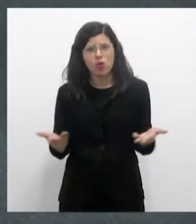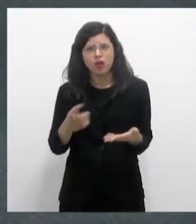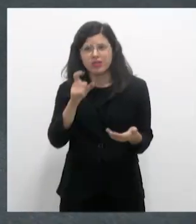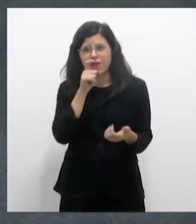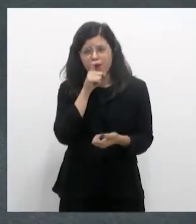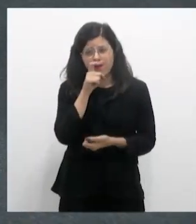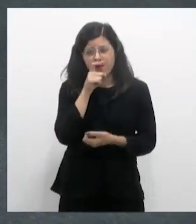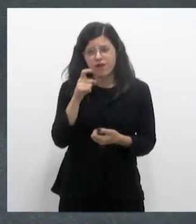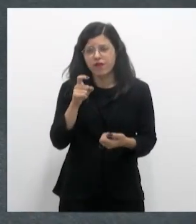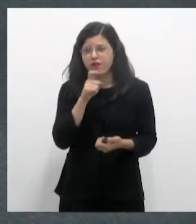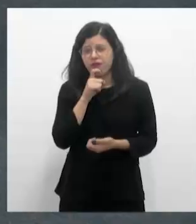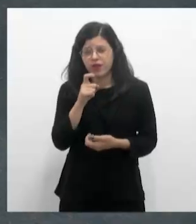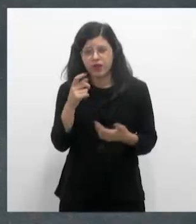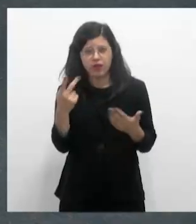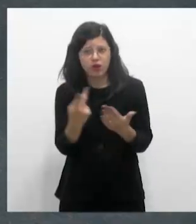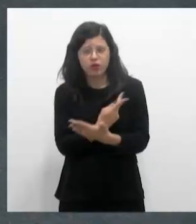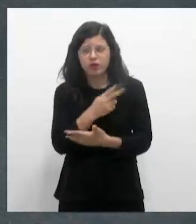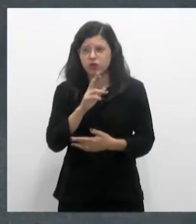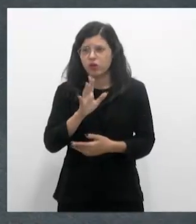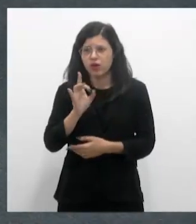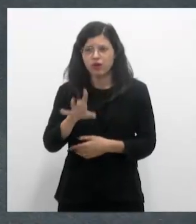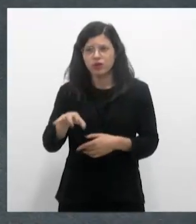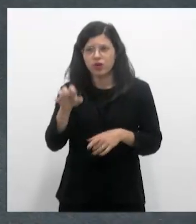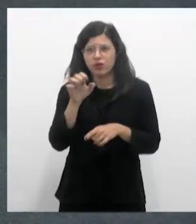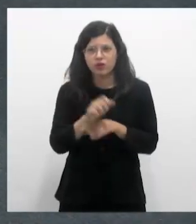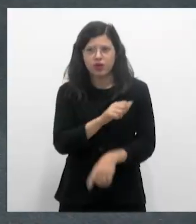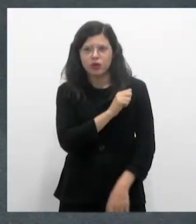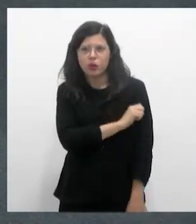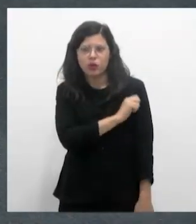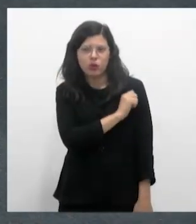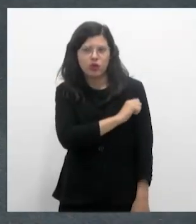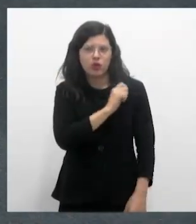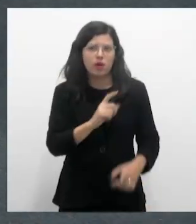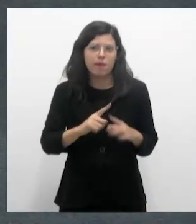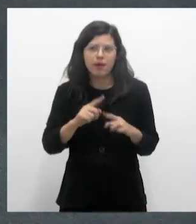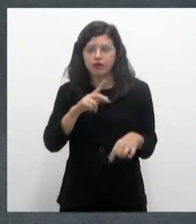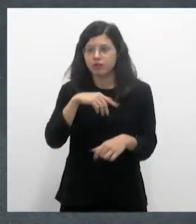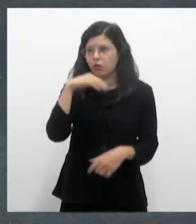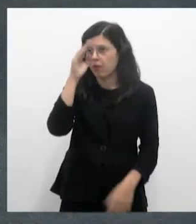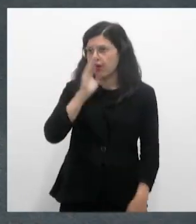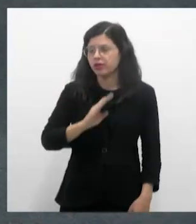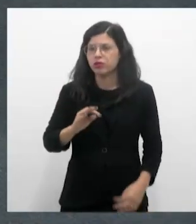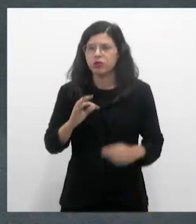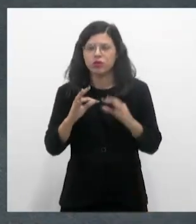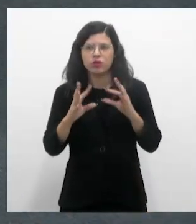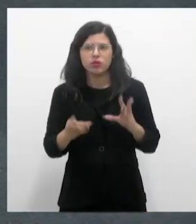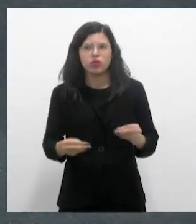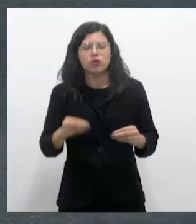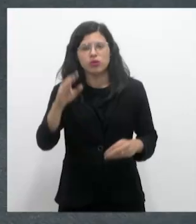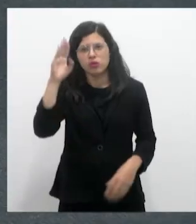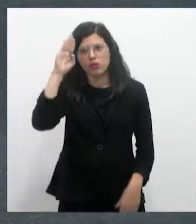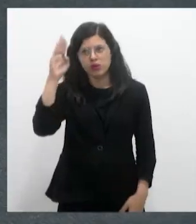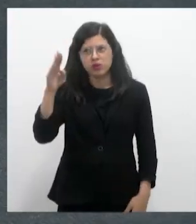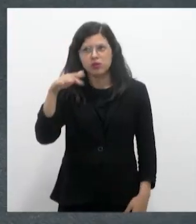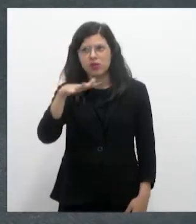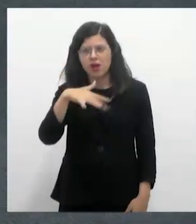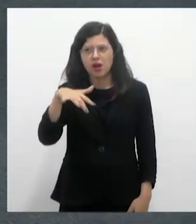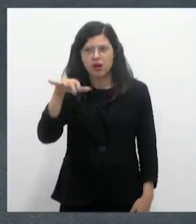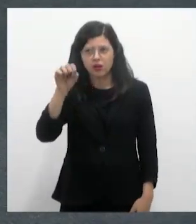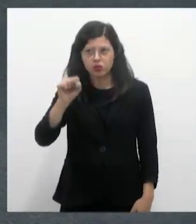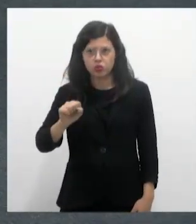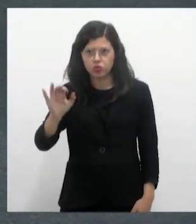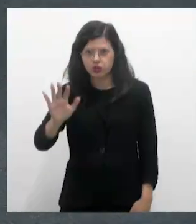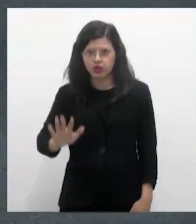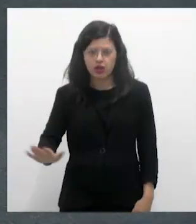acontece não só no estado do Rio de Janeiro, mas em todo o Brasil, principalmente na região sudeste e